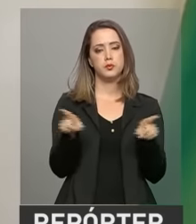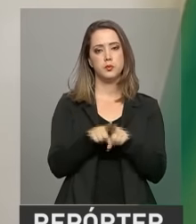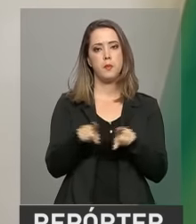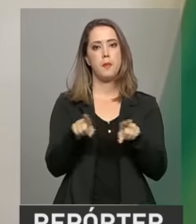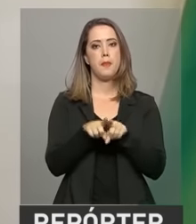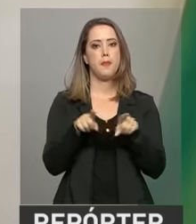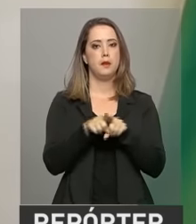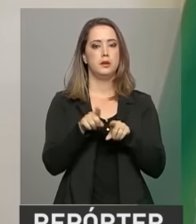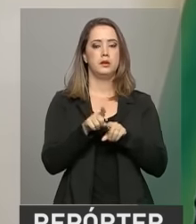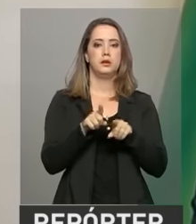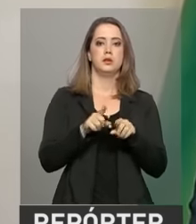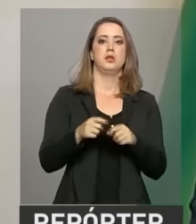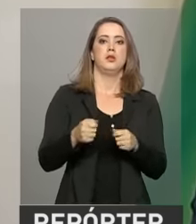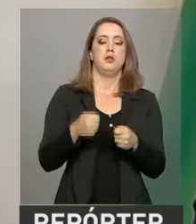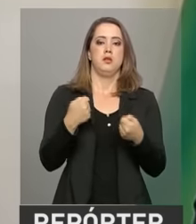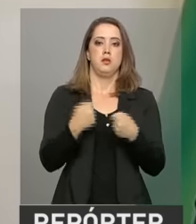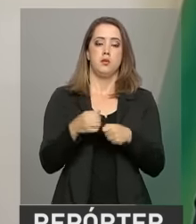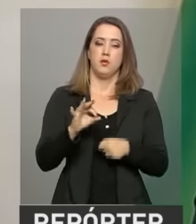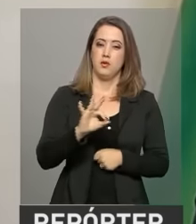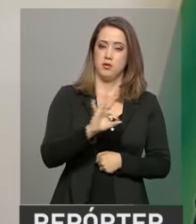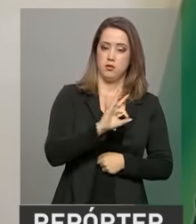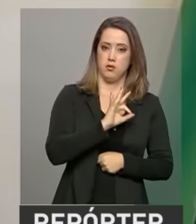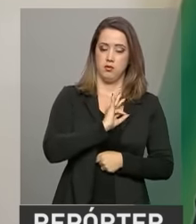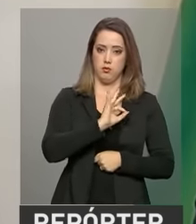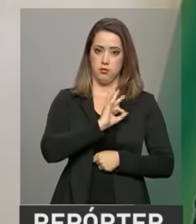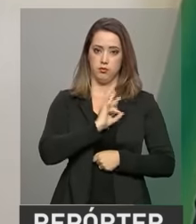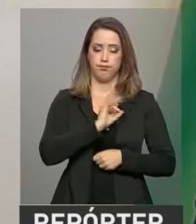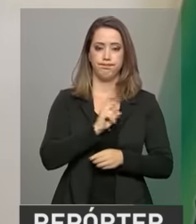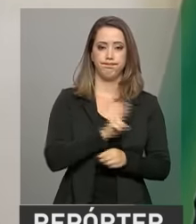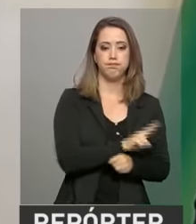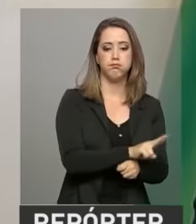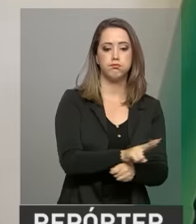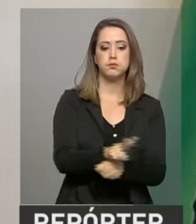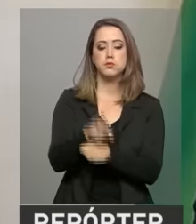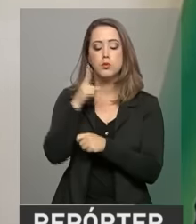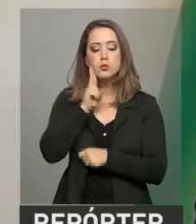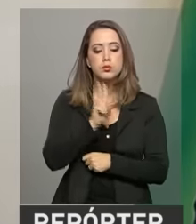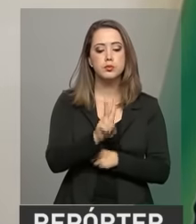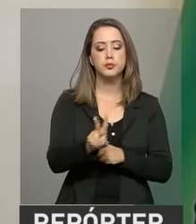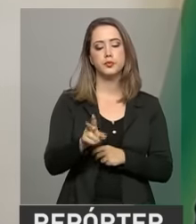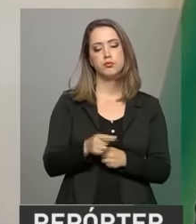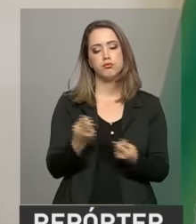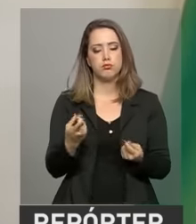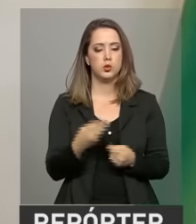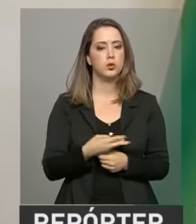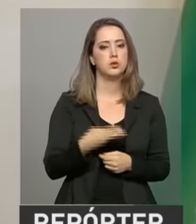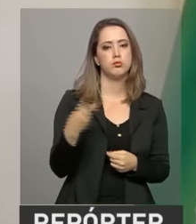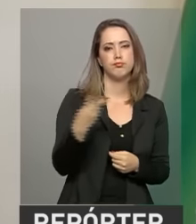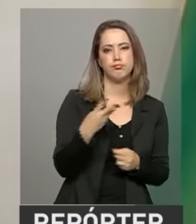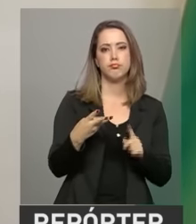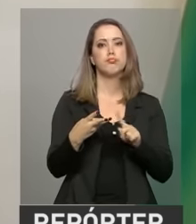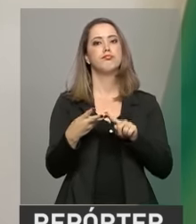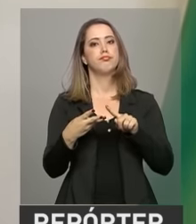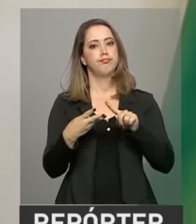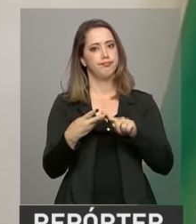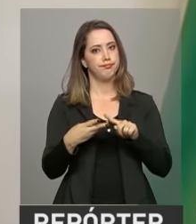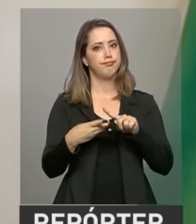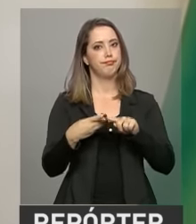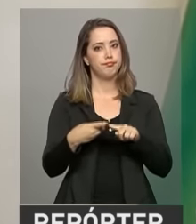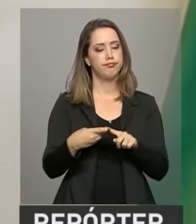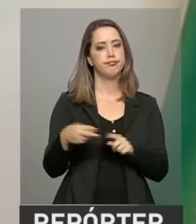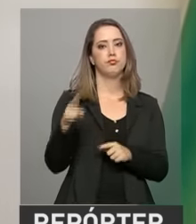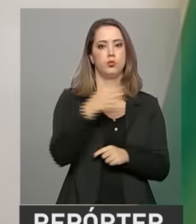exercitando também uma presença ostensiva da Segurança Pública Então esta conjugação eh de esforços entre Federação entre a